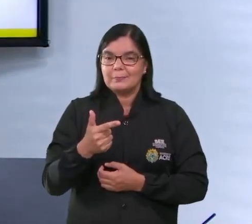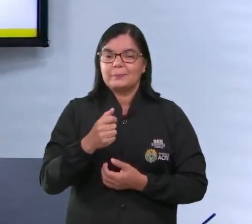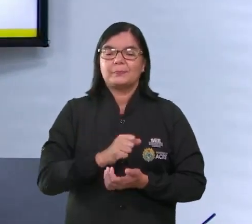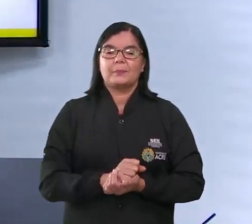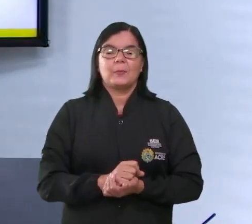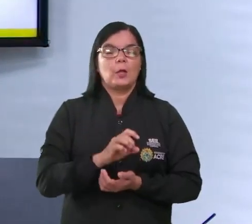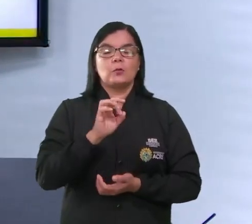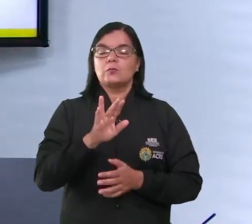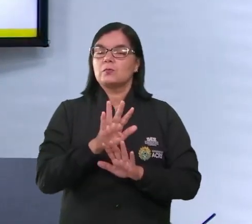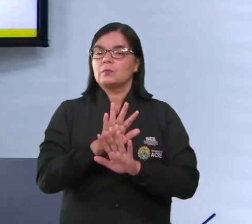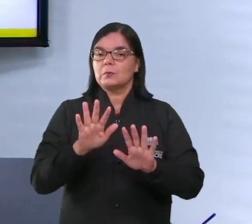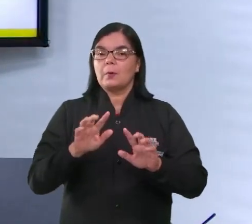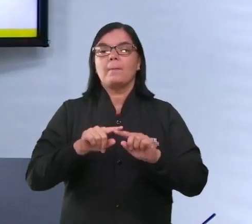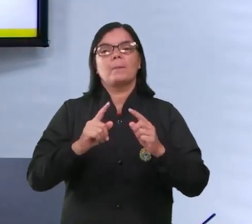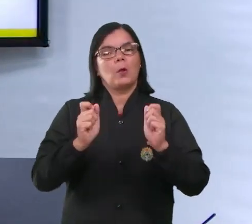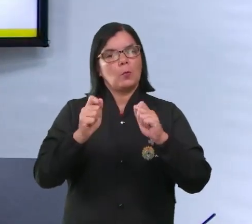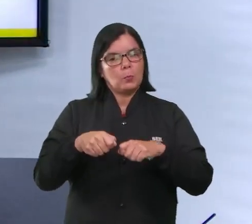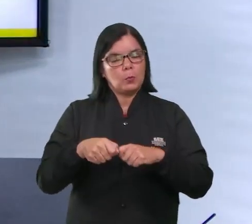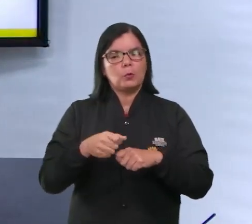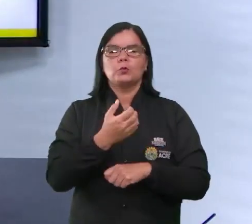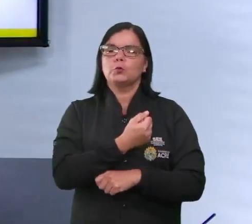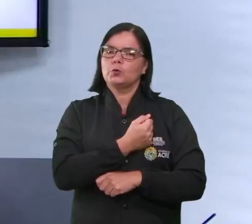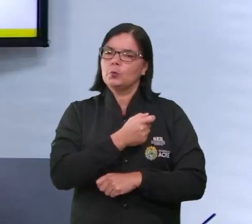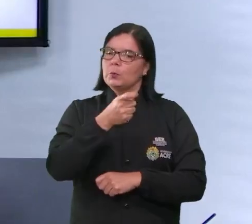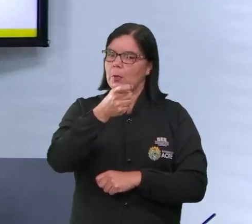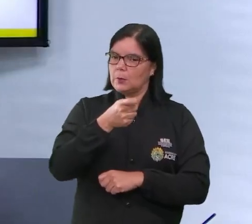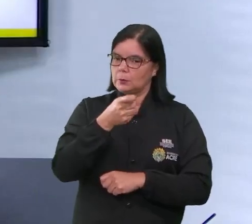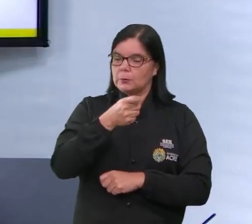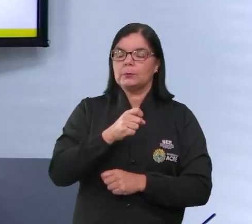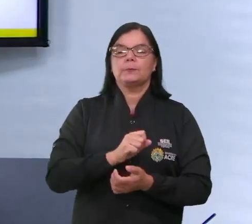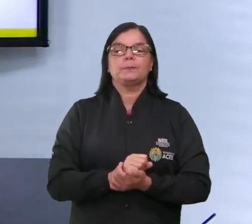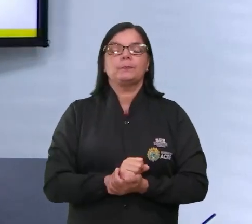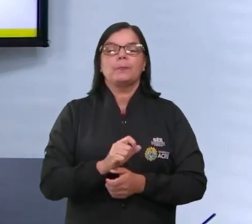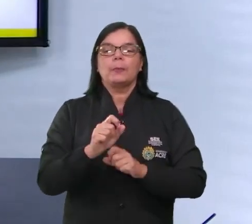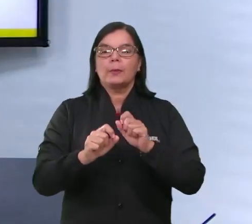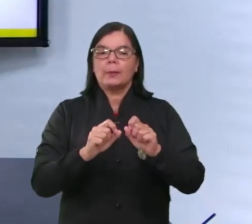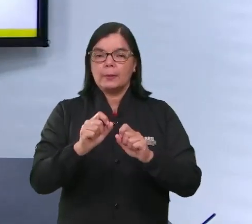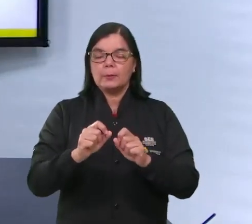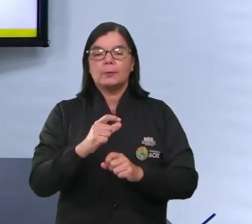é somente isso, mas eu posso atribuir valores a x que